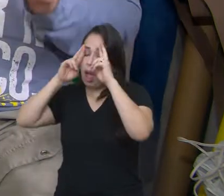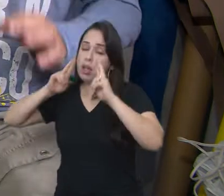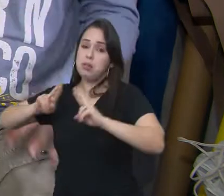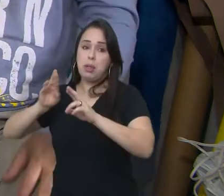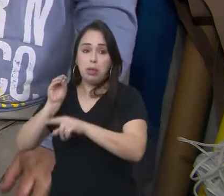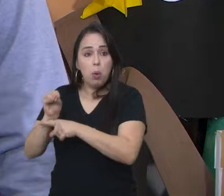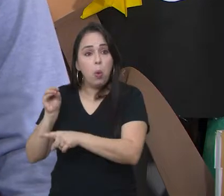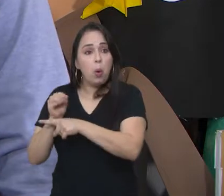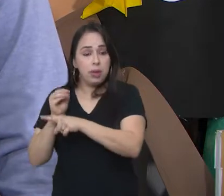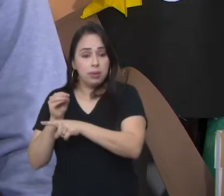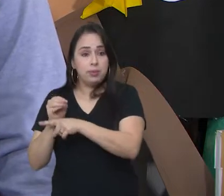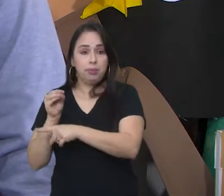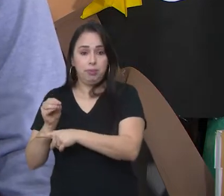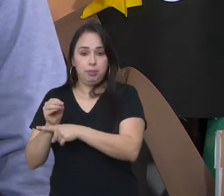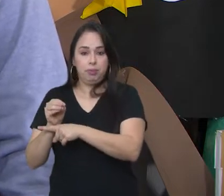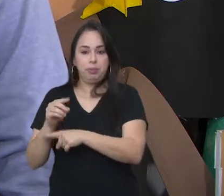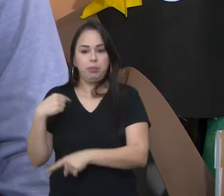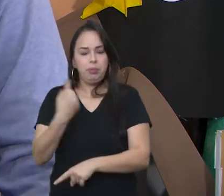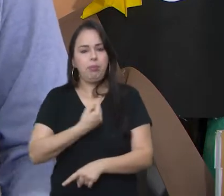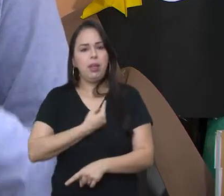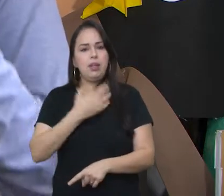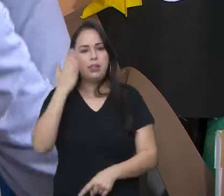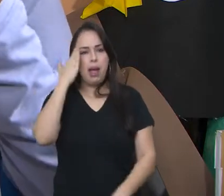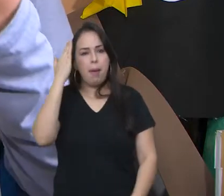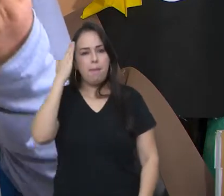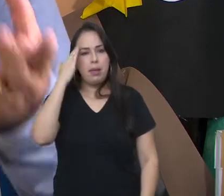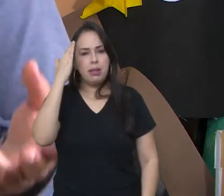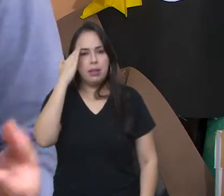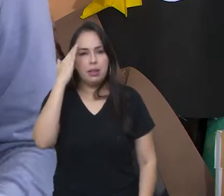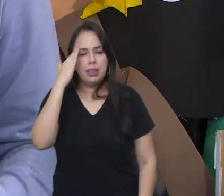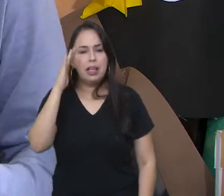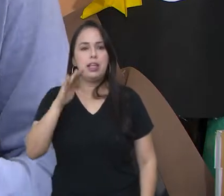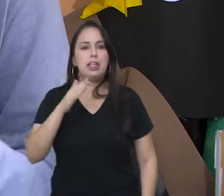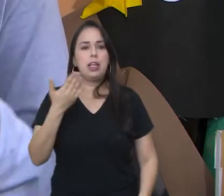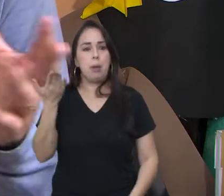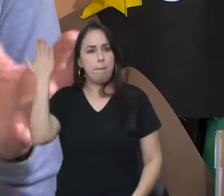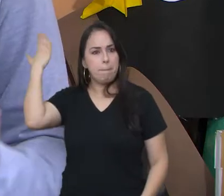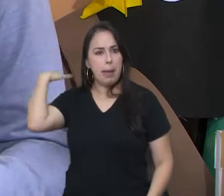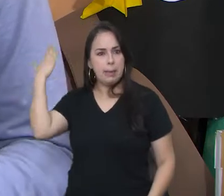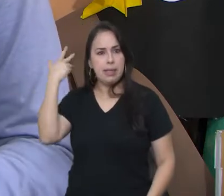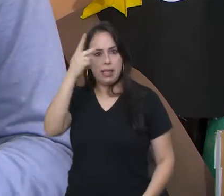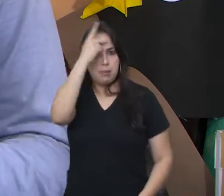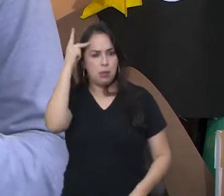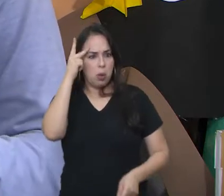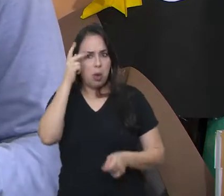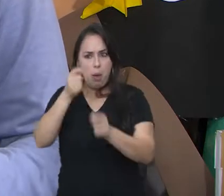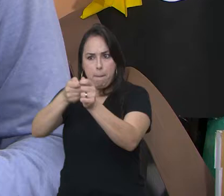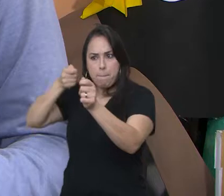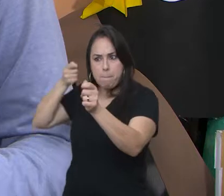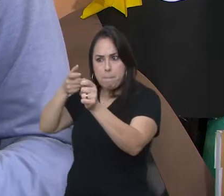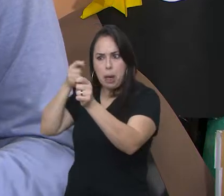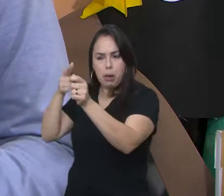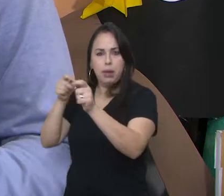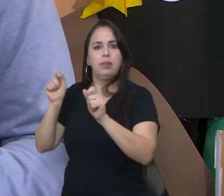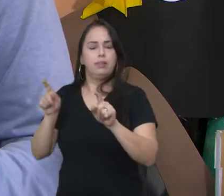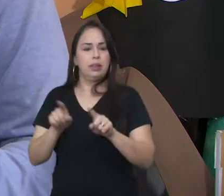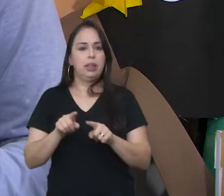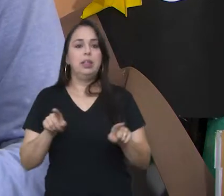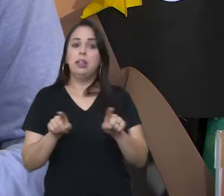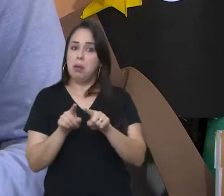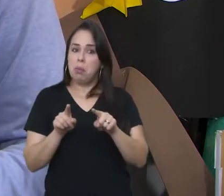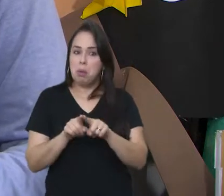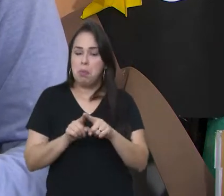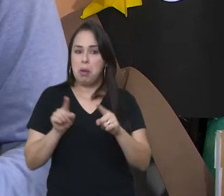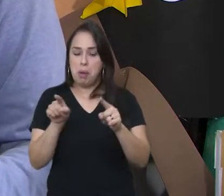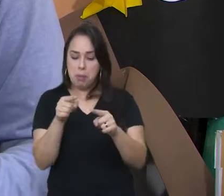e cuidado, né? Que a gente sabe que tem muitos antigos caçadores e outras coisas. Até a música que eu fiz, né?